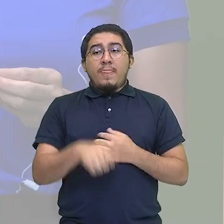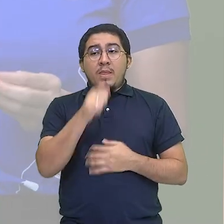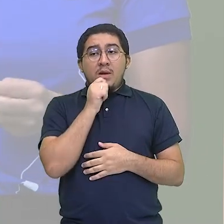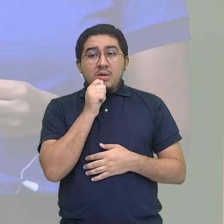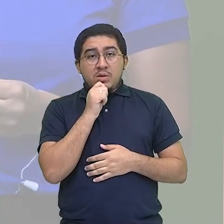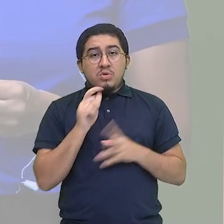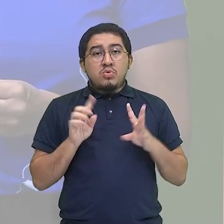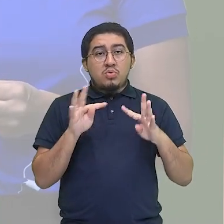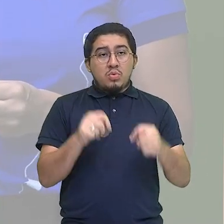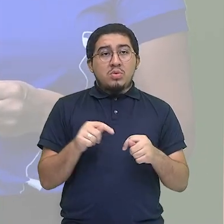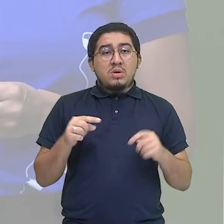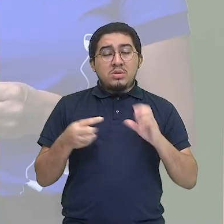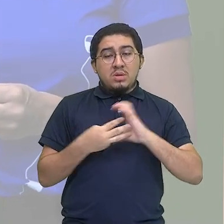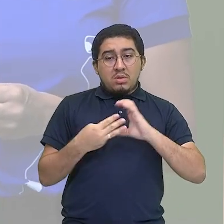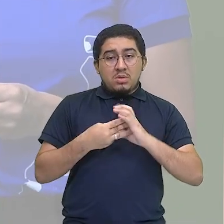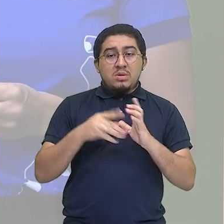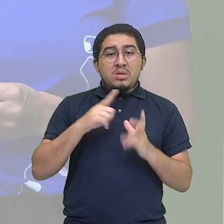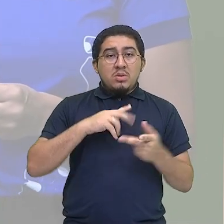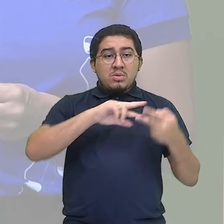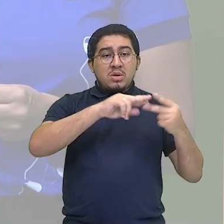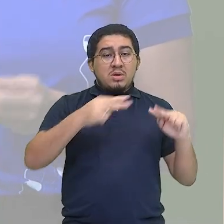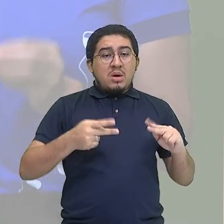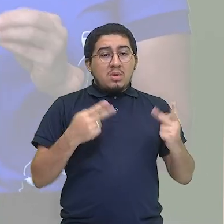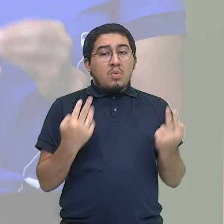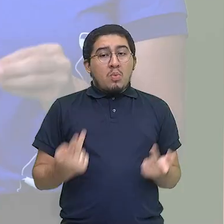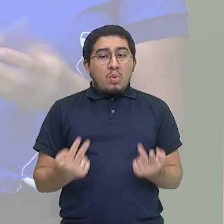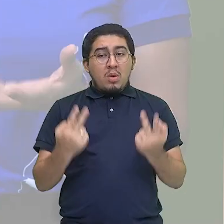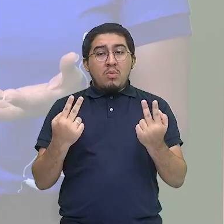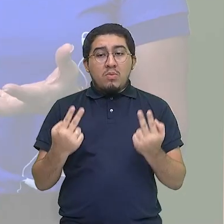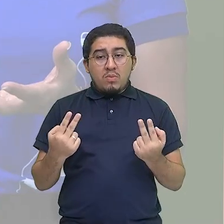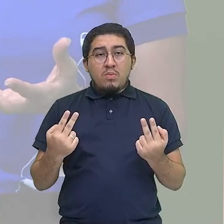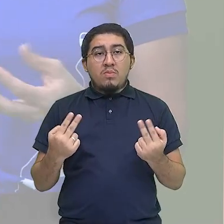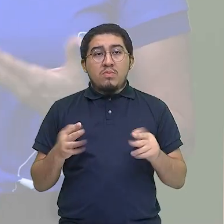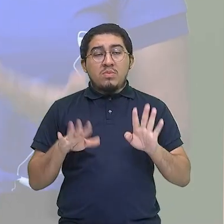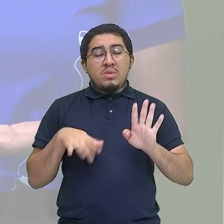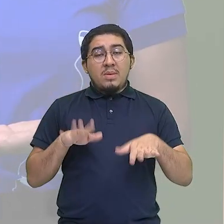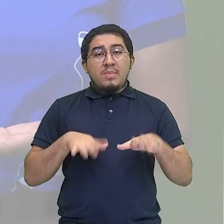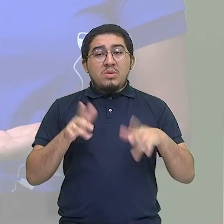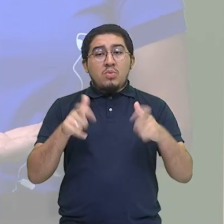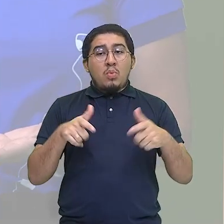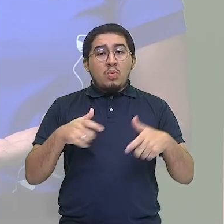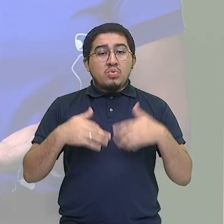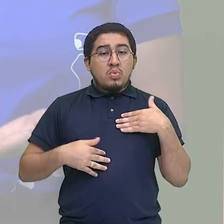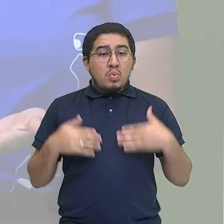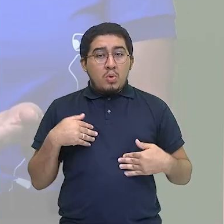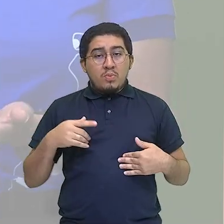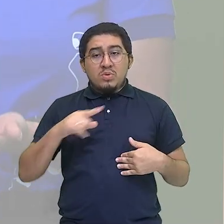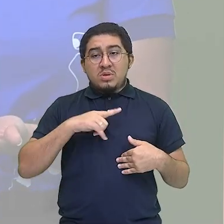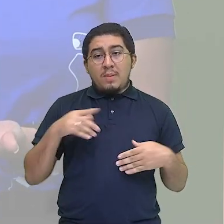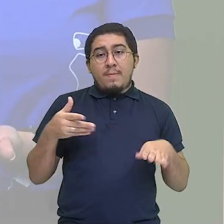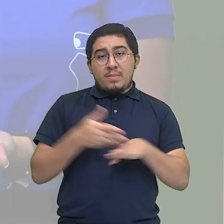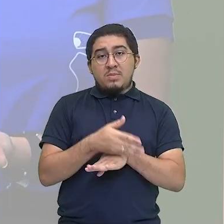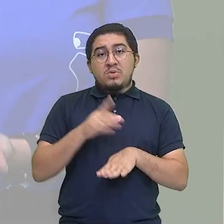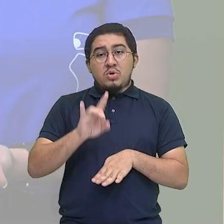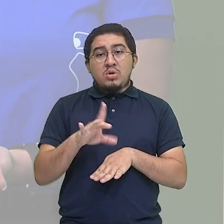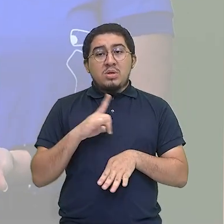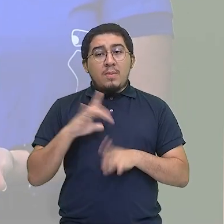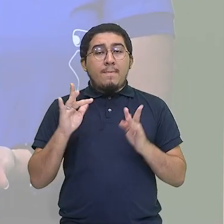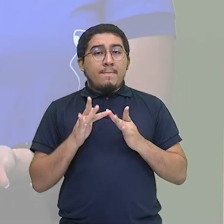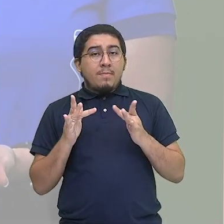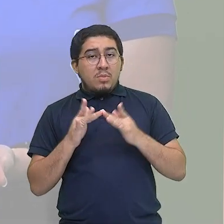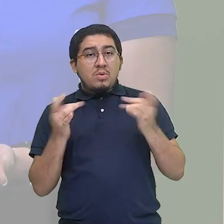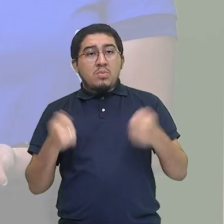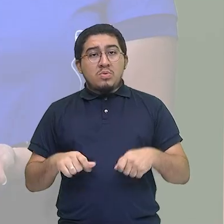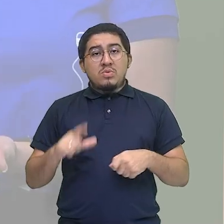células apresentarem o mesmo DNA no seu interior, dependendo do local do corpo em que ela se encontra, ela só tem acesso a